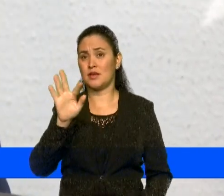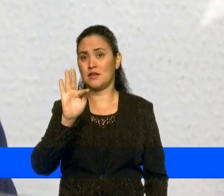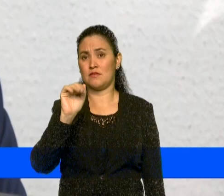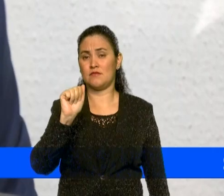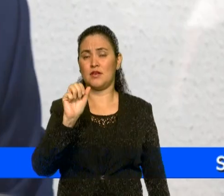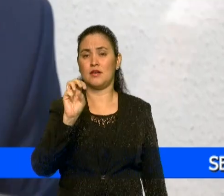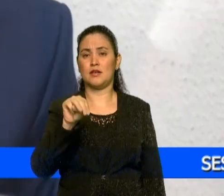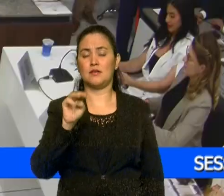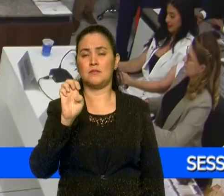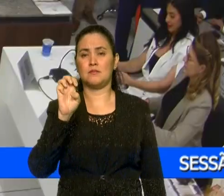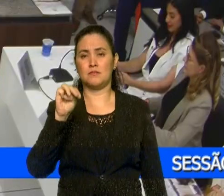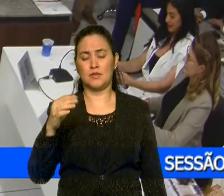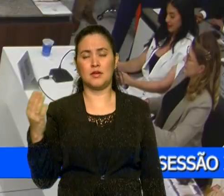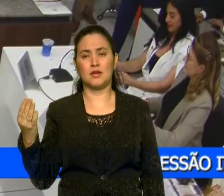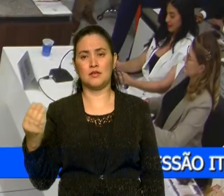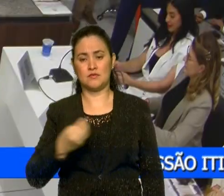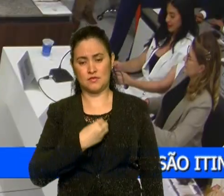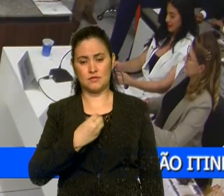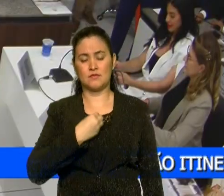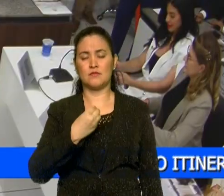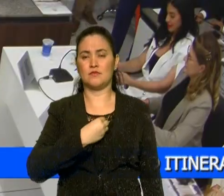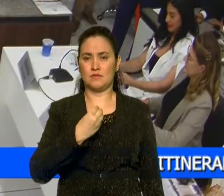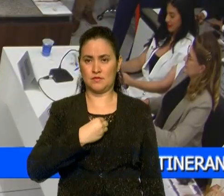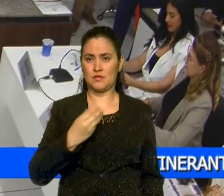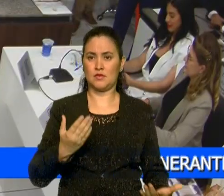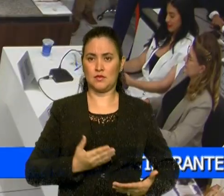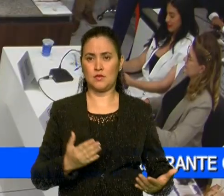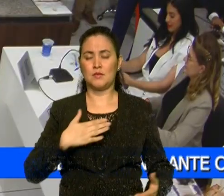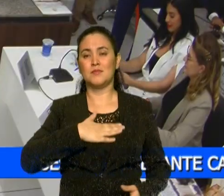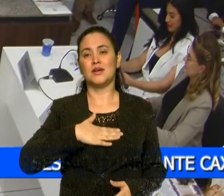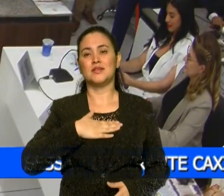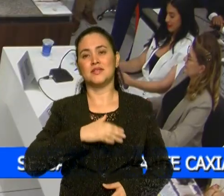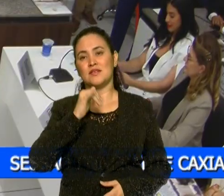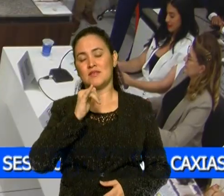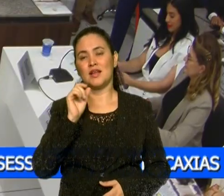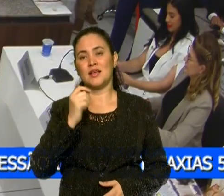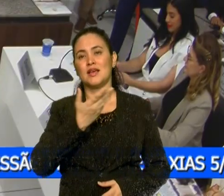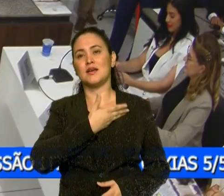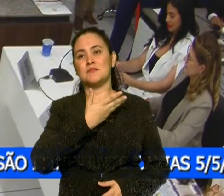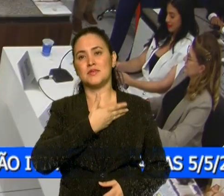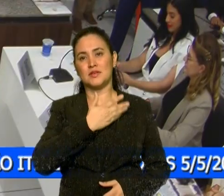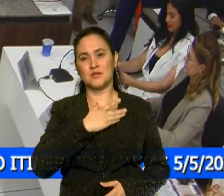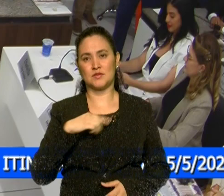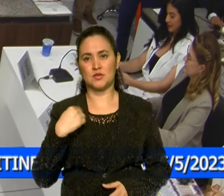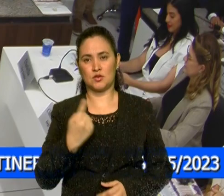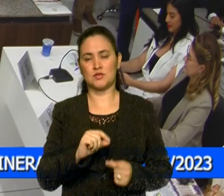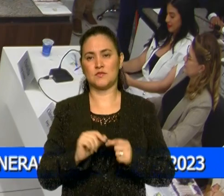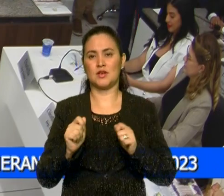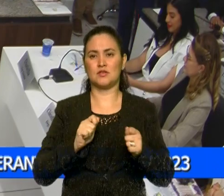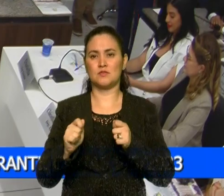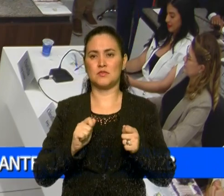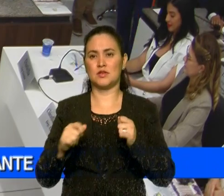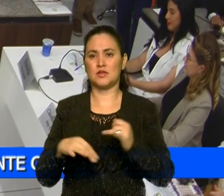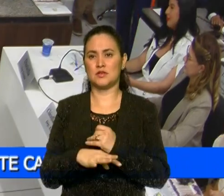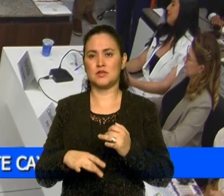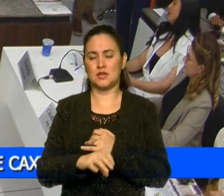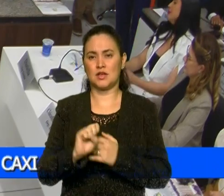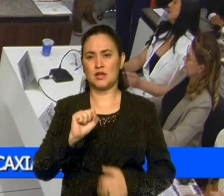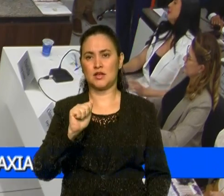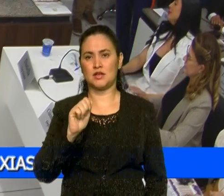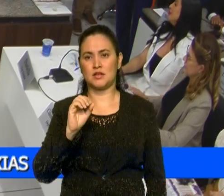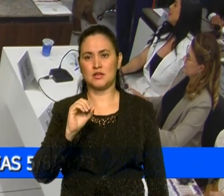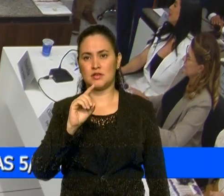tenho um prazer dizer que é um amigo nosso, que tem feito uma grande administração na cidade de São Mateus, que conta com o nosso apoio.